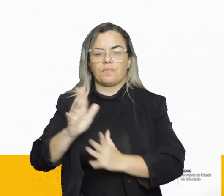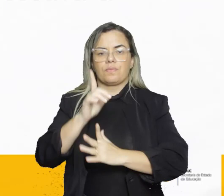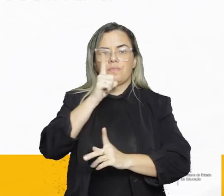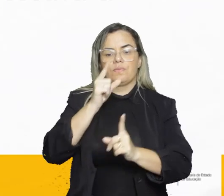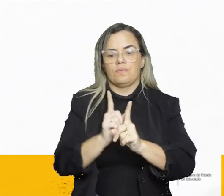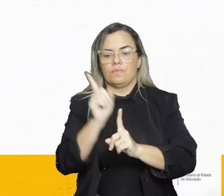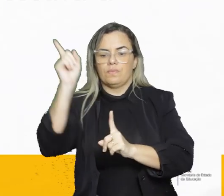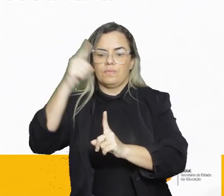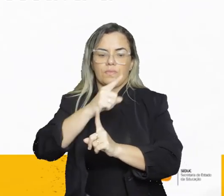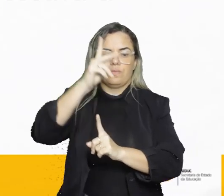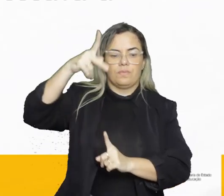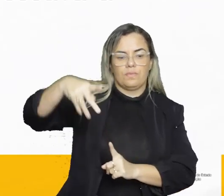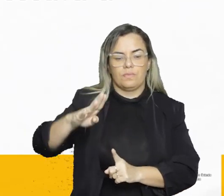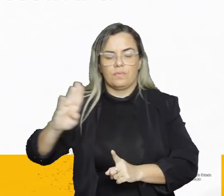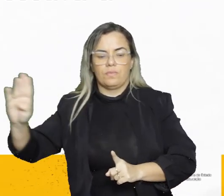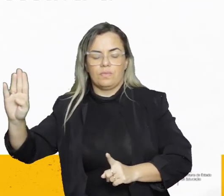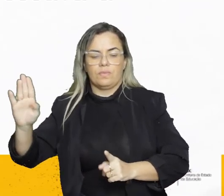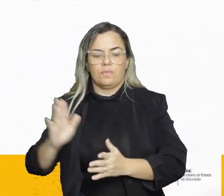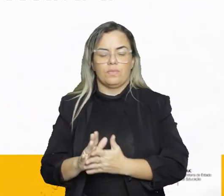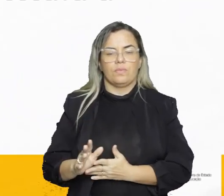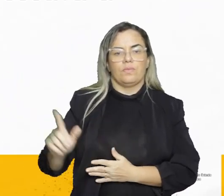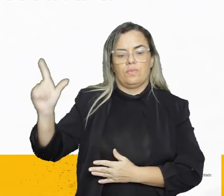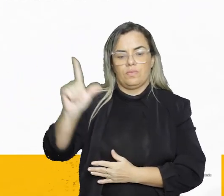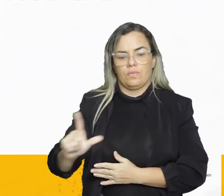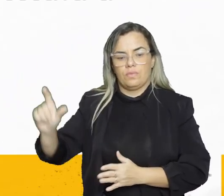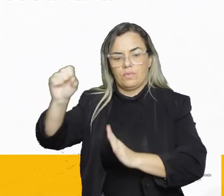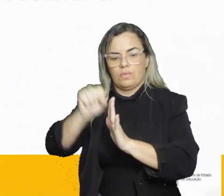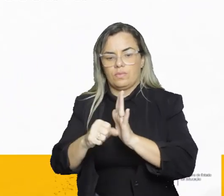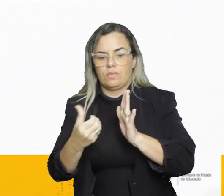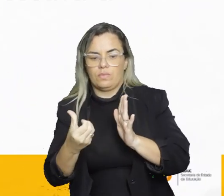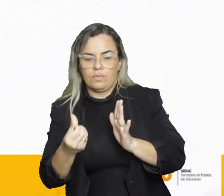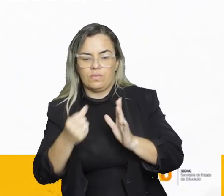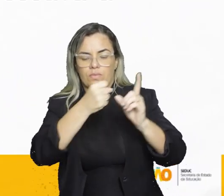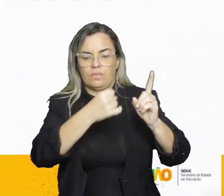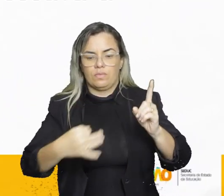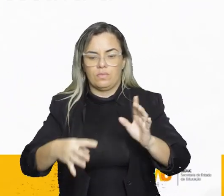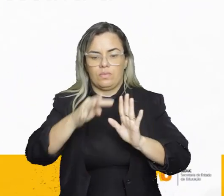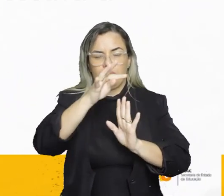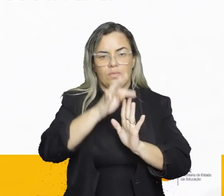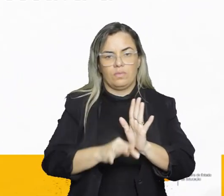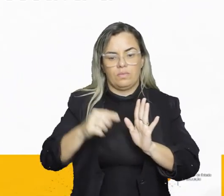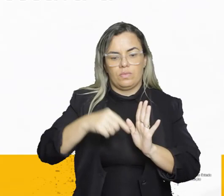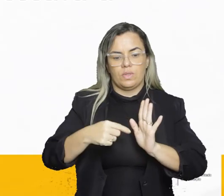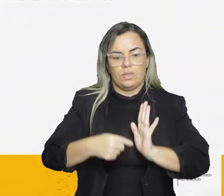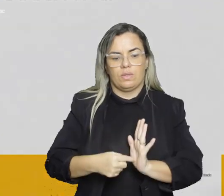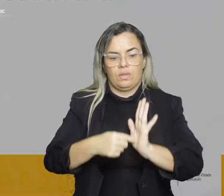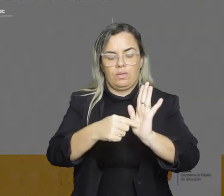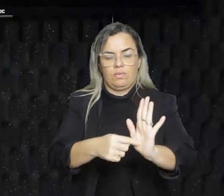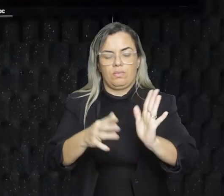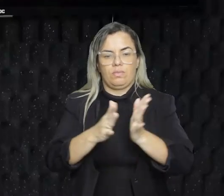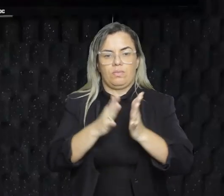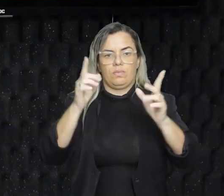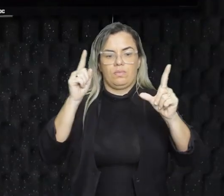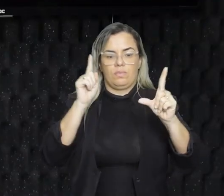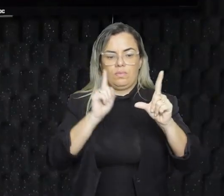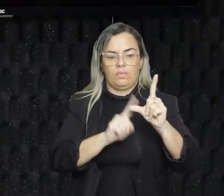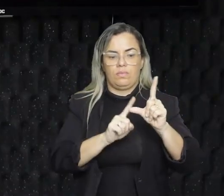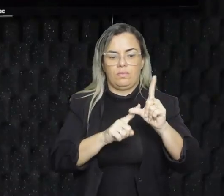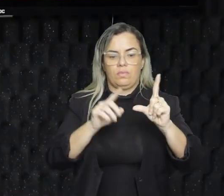dos chafarizes públicos de Lisboa, no século XVI, descrita no texto, expressava o quê?